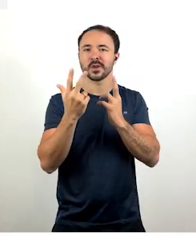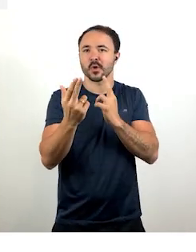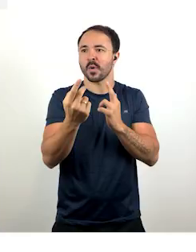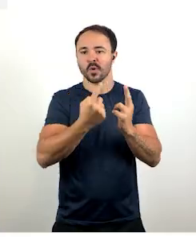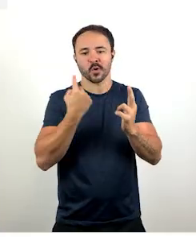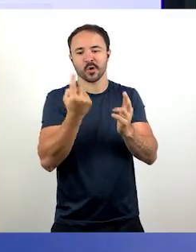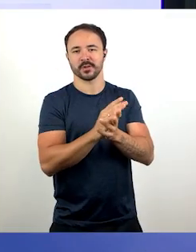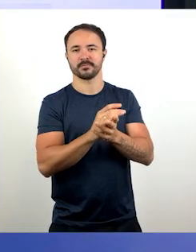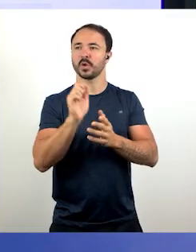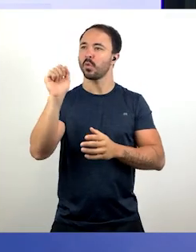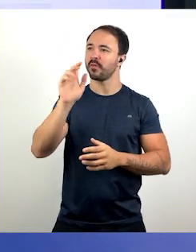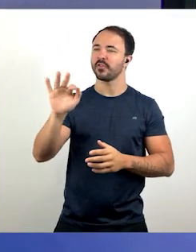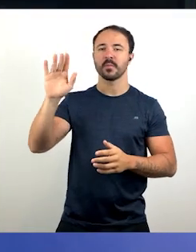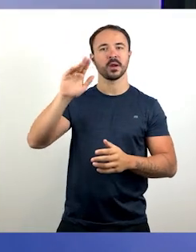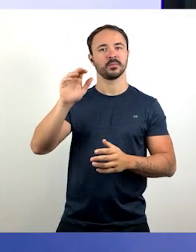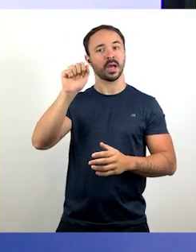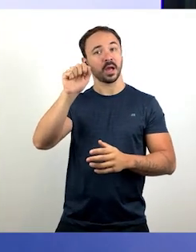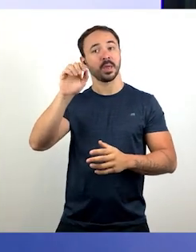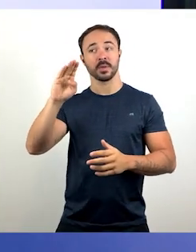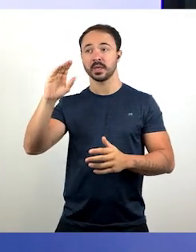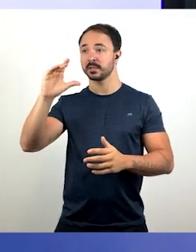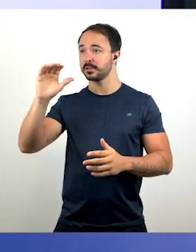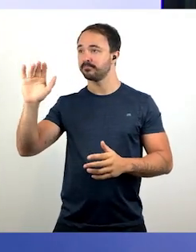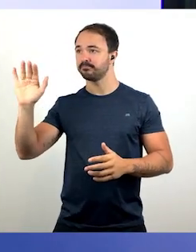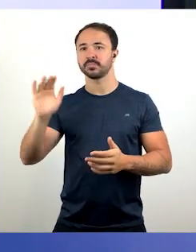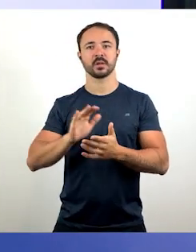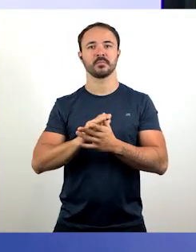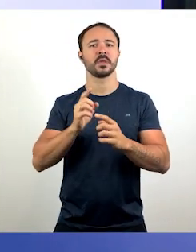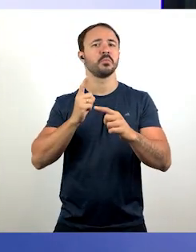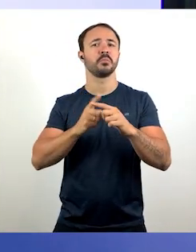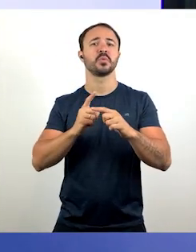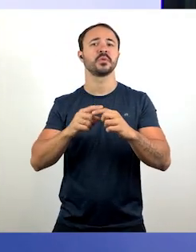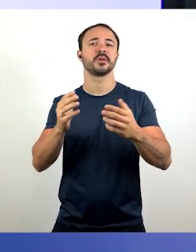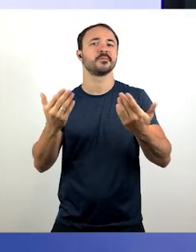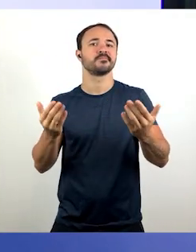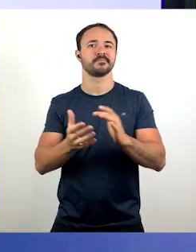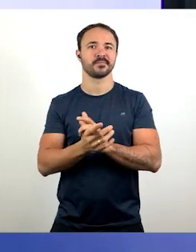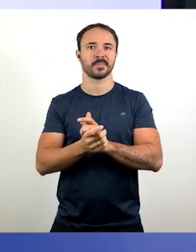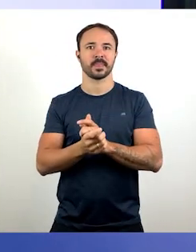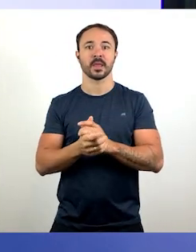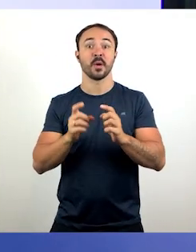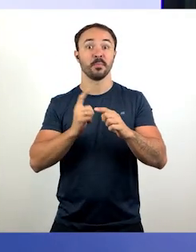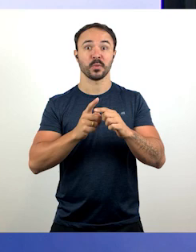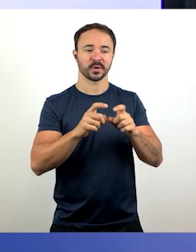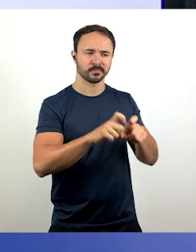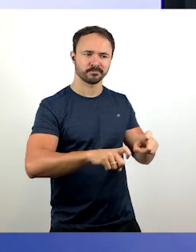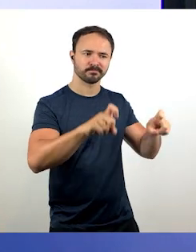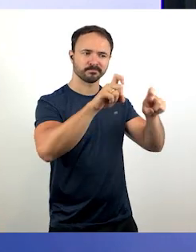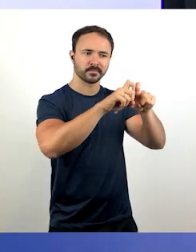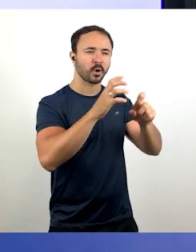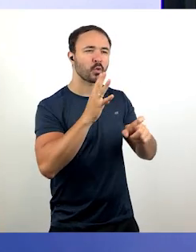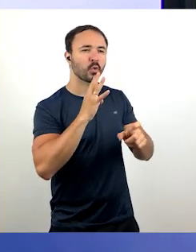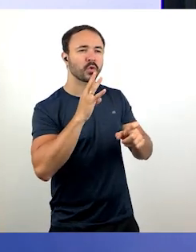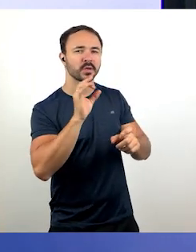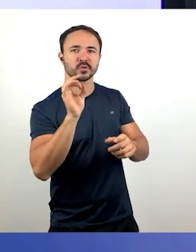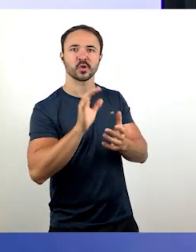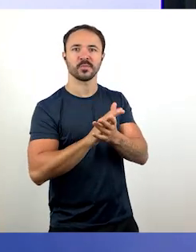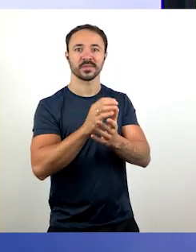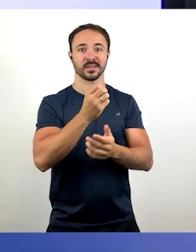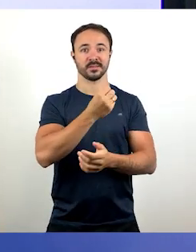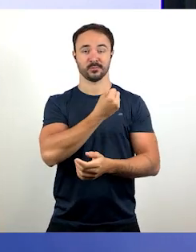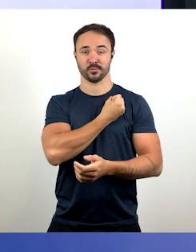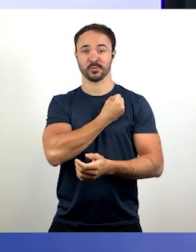possa executar as suas tarefas? Vem a pergunta, por que os computadores só reconhecem zeros e uns?